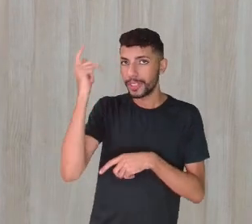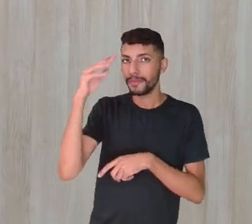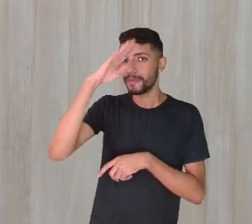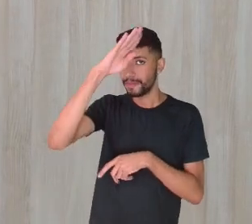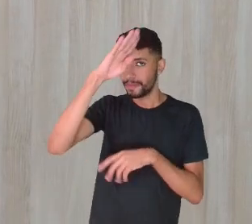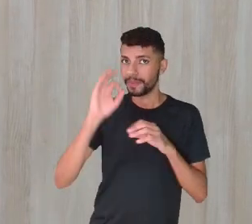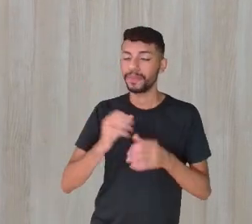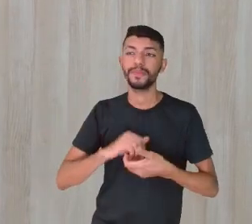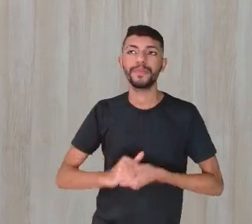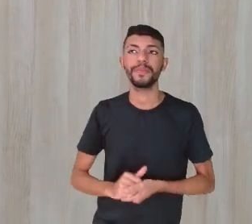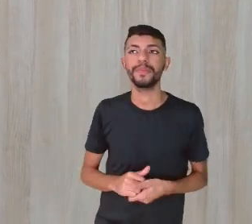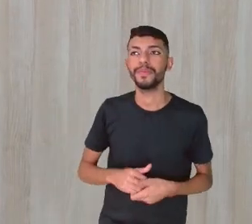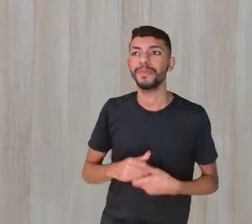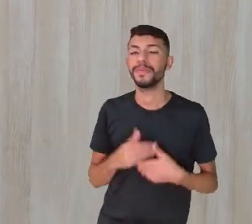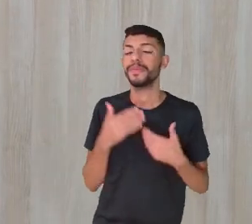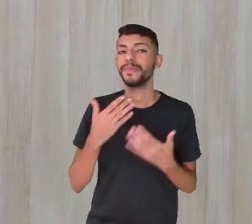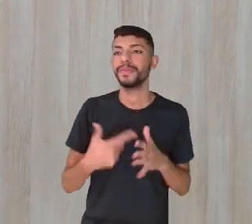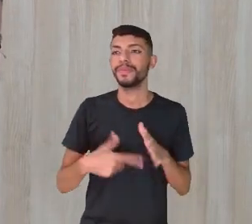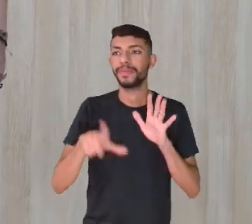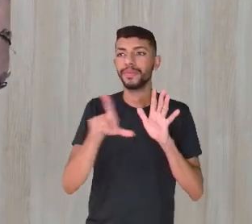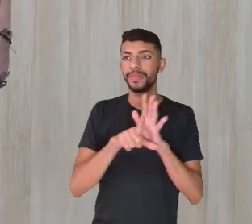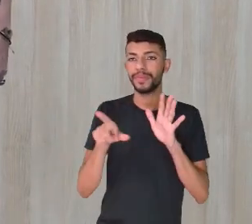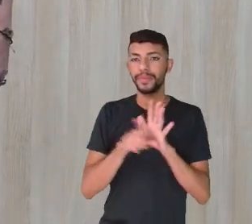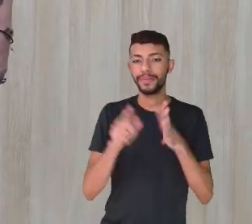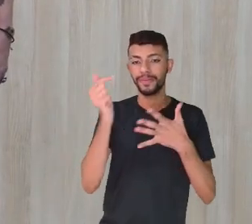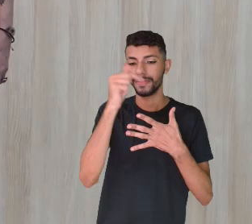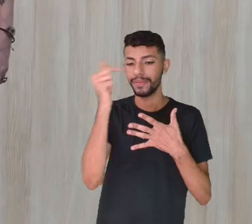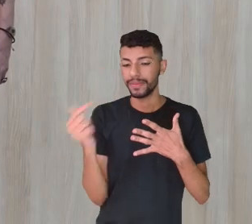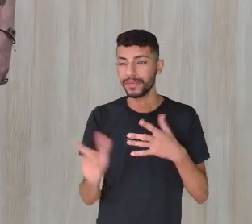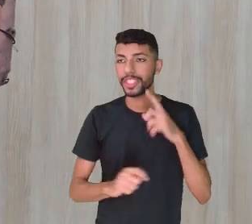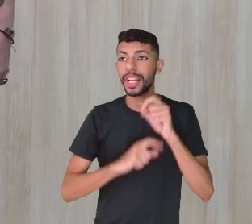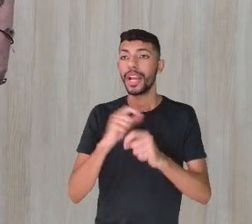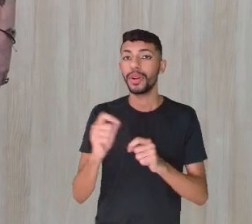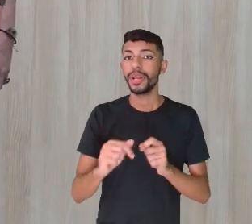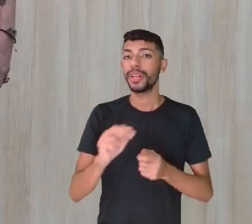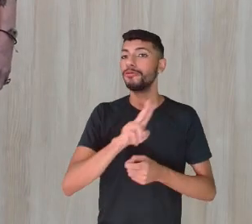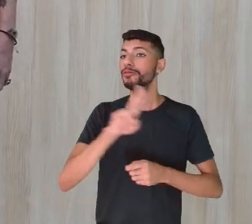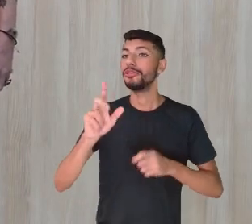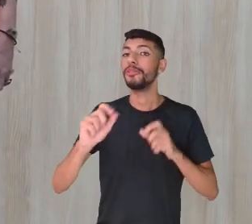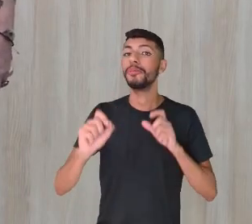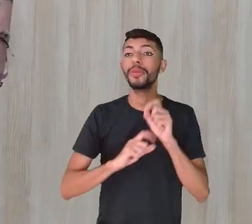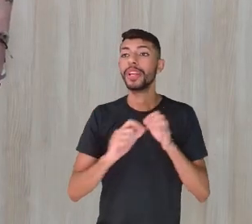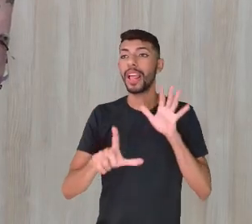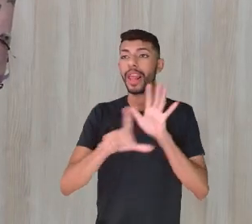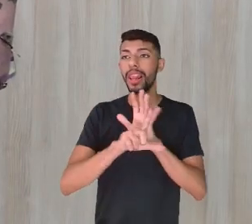certo? E aí, essas leis que a Inglaterra impôs ficou conhecida como as leis